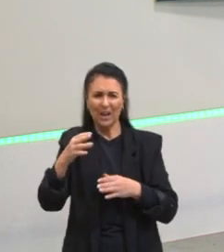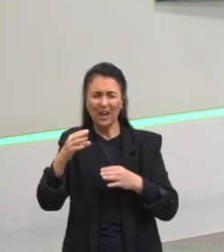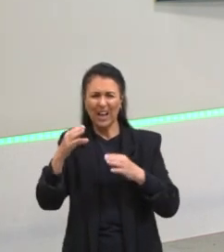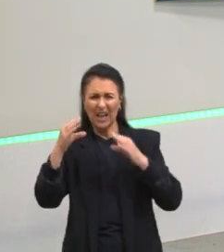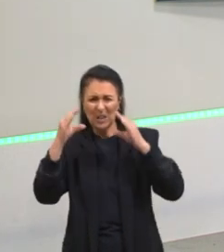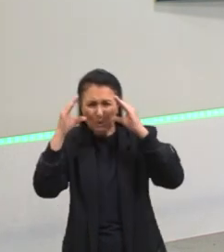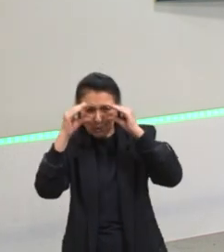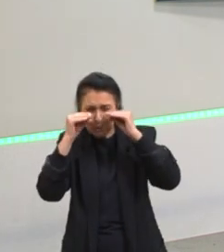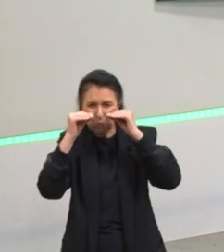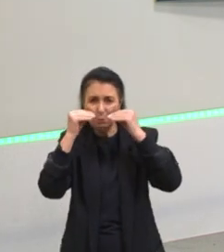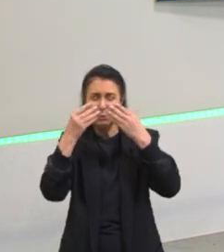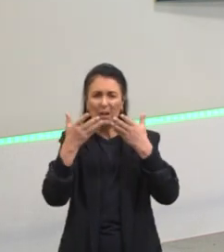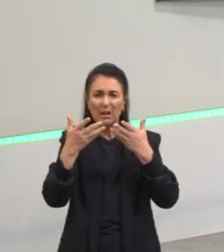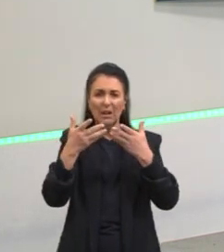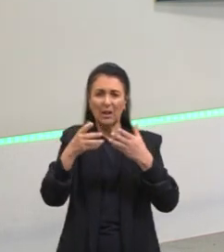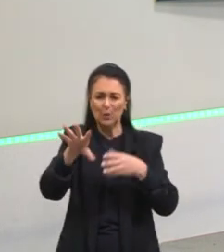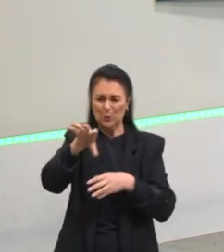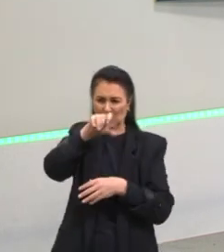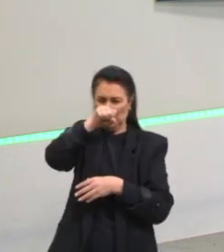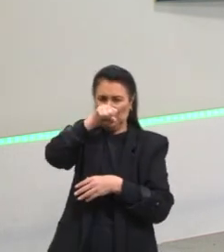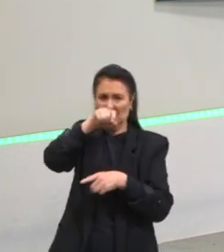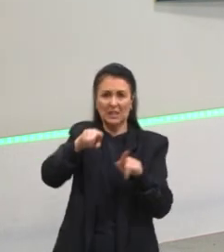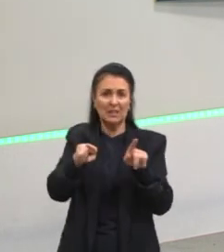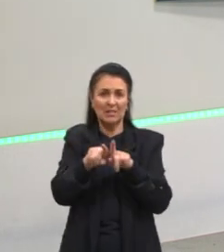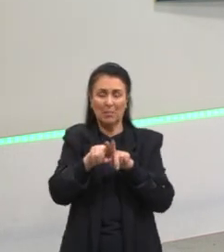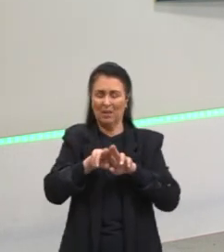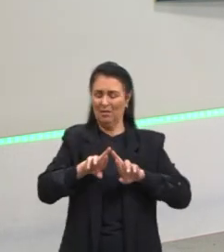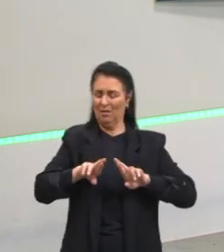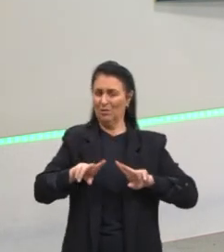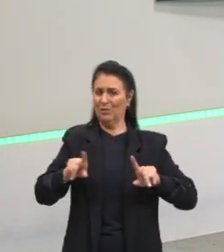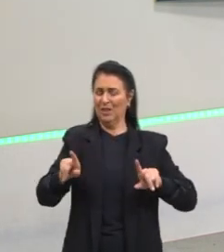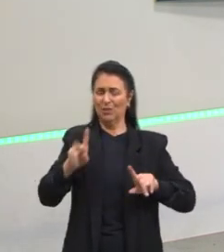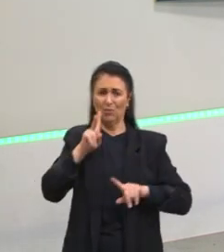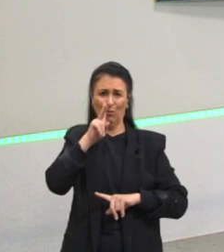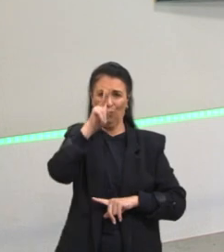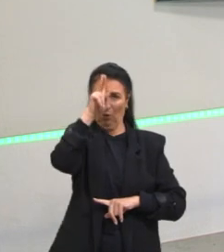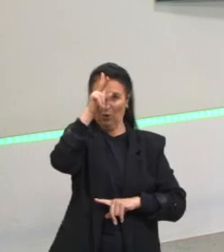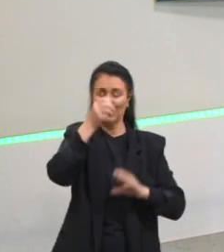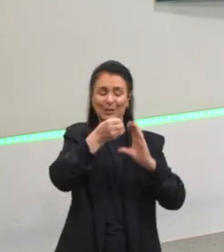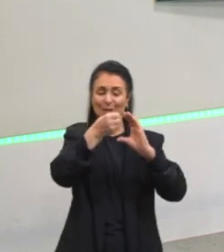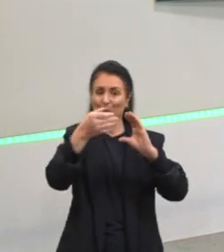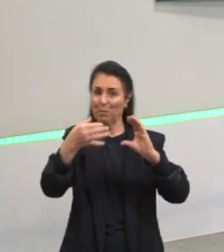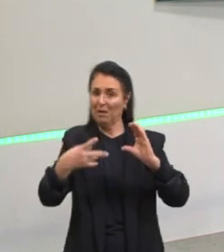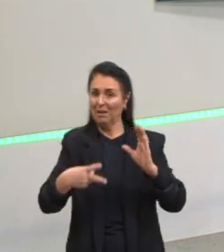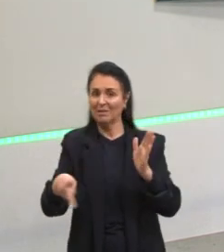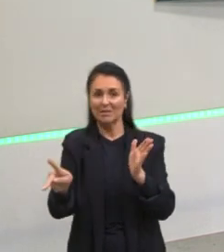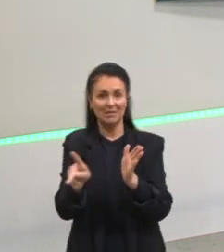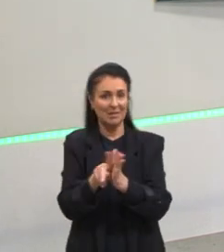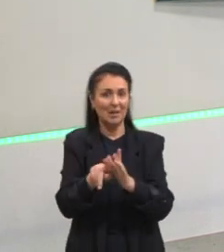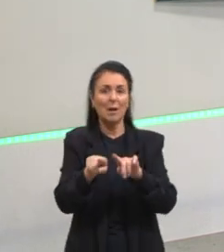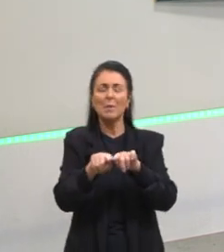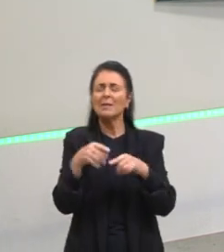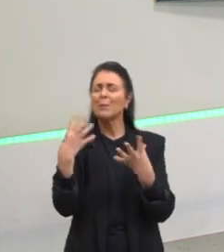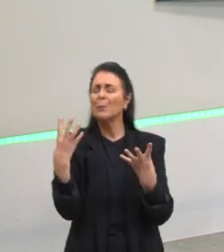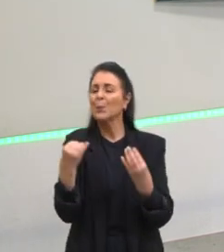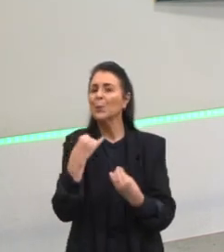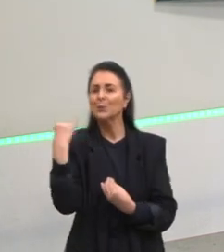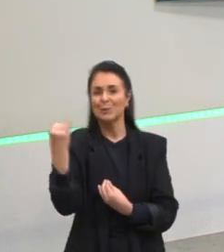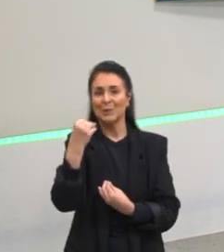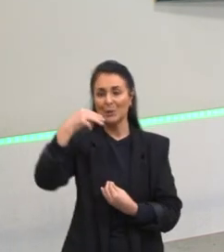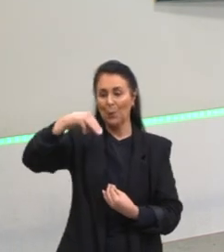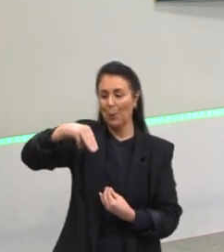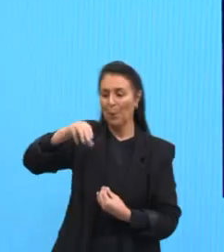por causa dessa matéria orgânica em decomposição cheiro também é algo bem forte bem característico tá a gurizada mas é importantíssimo